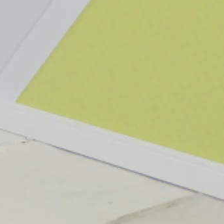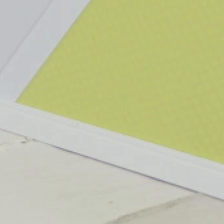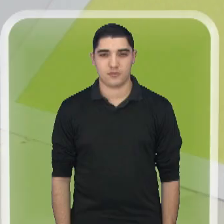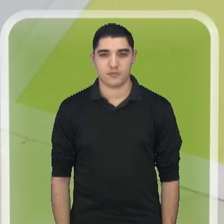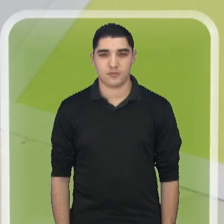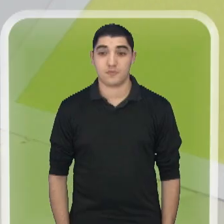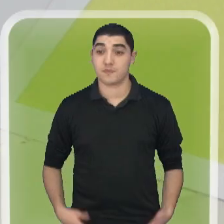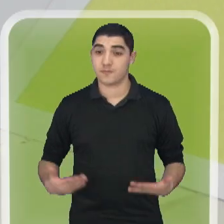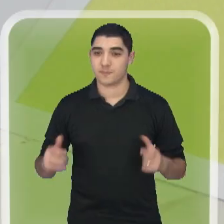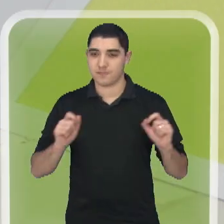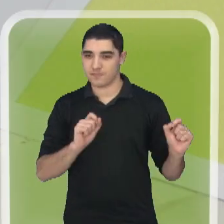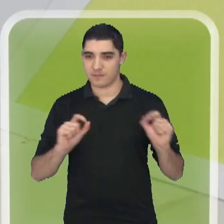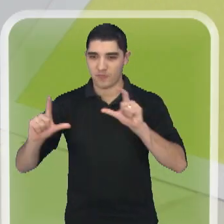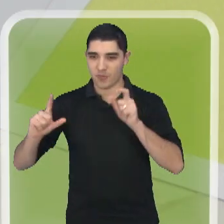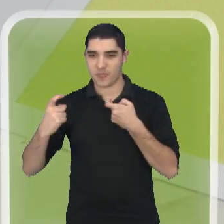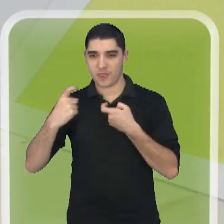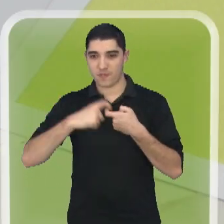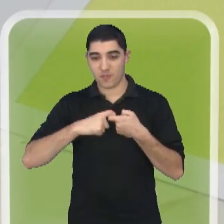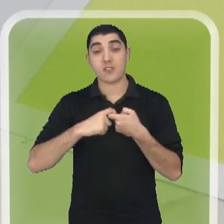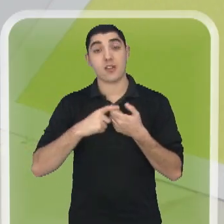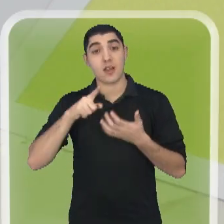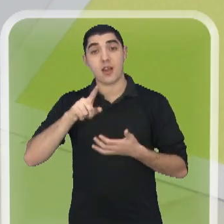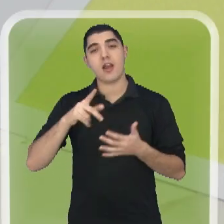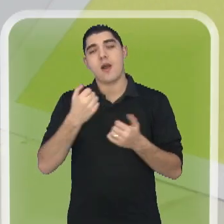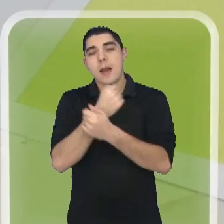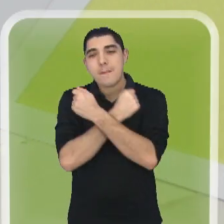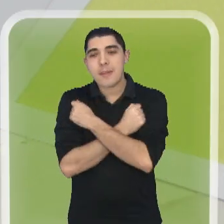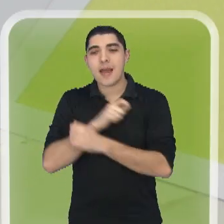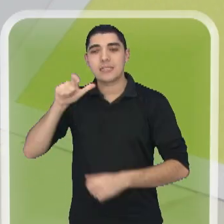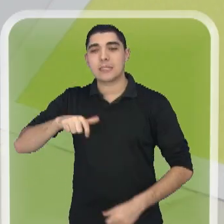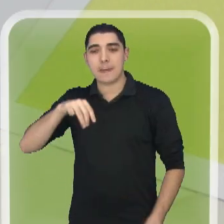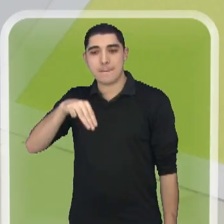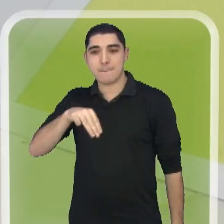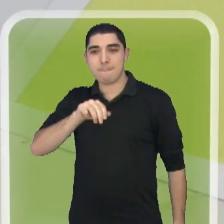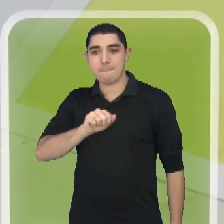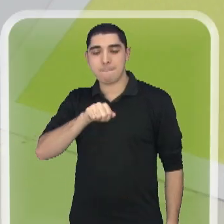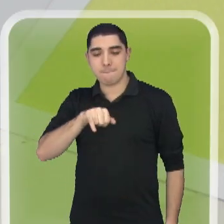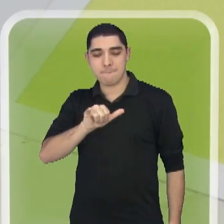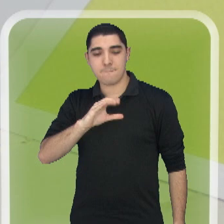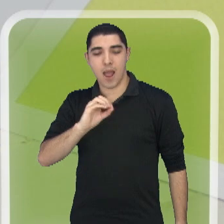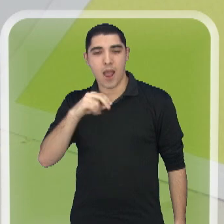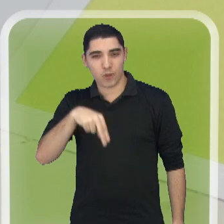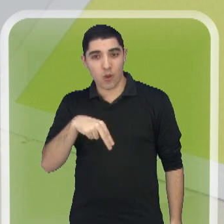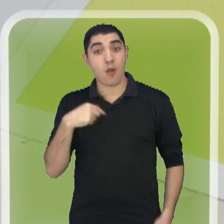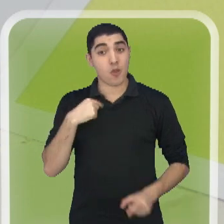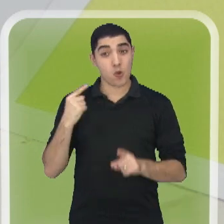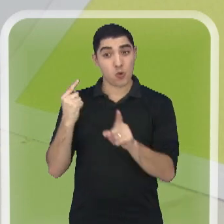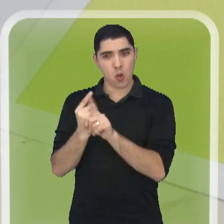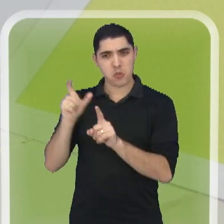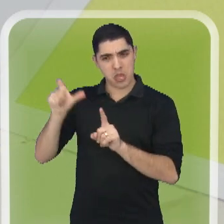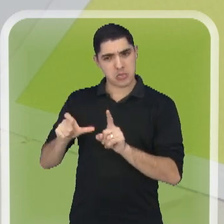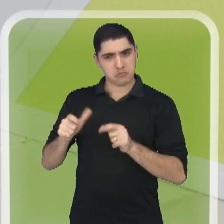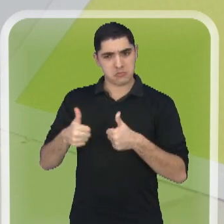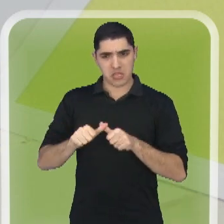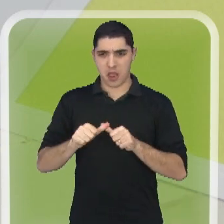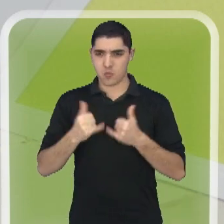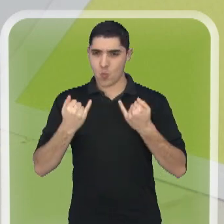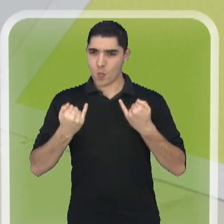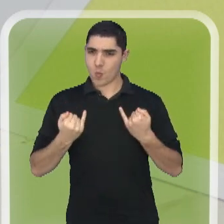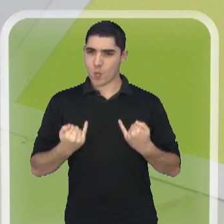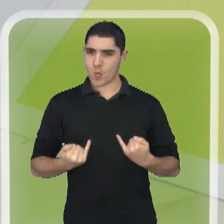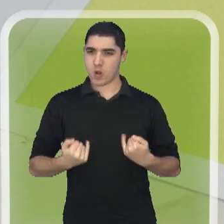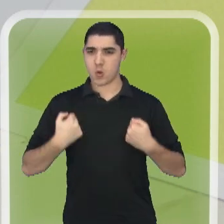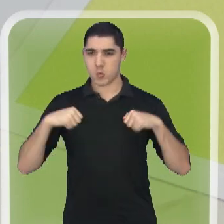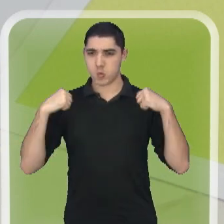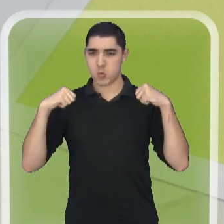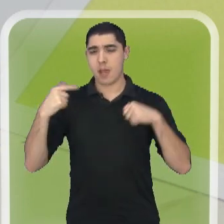Muito bem, de volta com a Hora do Esporte, mandando um abraço pro Maicon, secretário-geral aqui da TV Câmara. Encontrei com ele, tá fininho, o Maicon tá fazendo academia e tal. Gente boa,